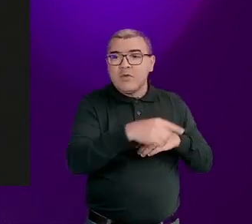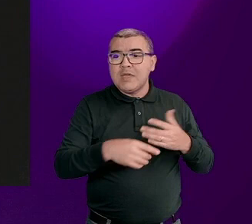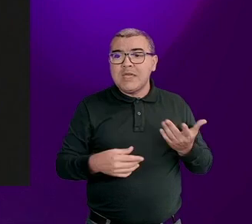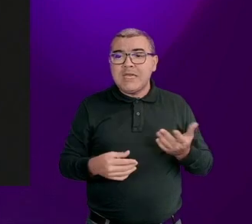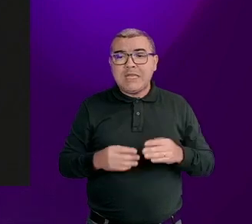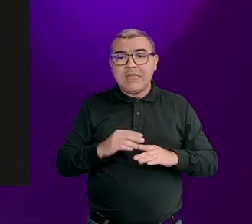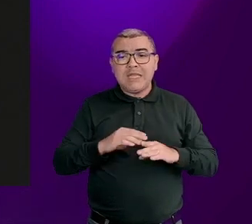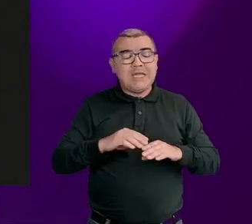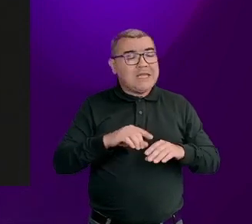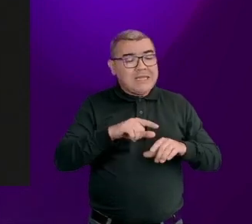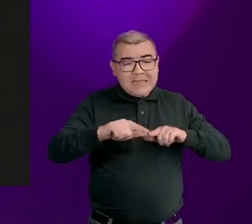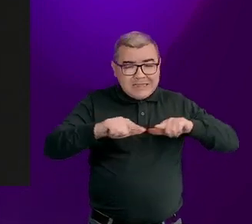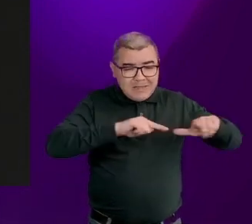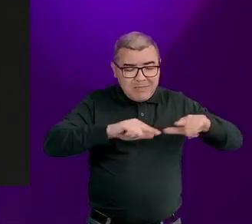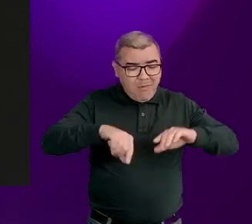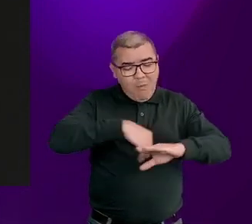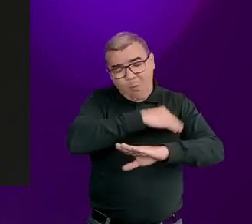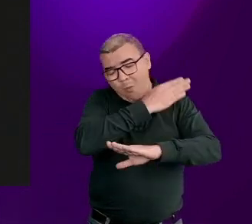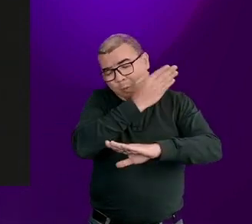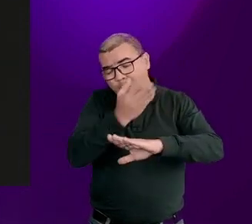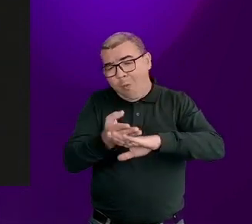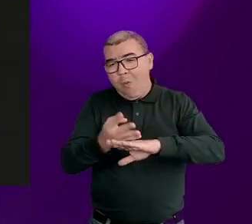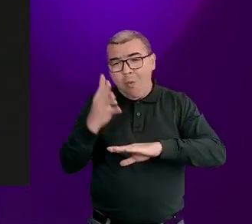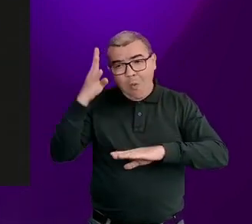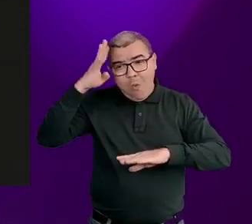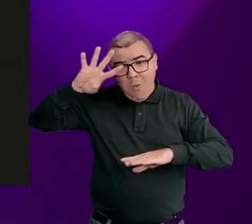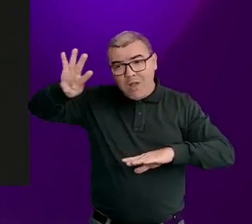dando 4 plantões por semana, ele está